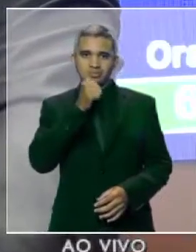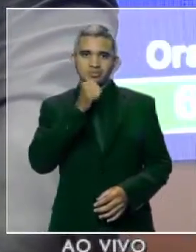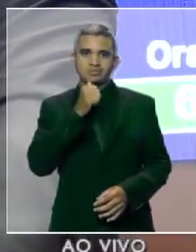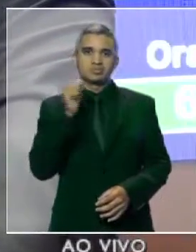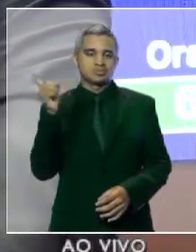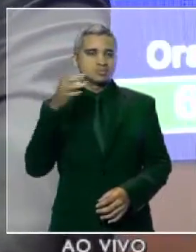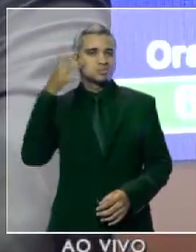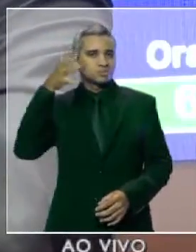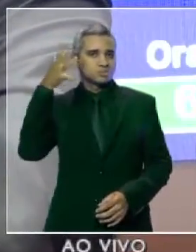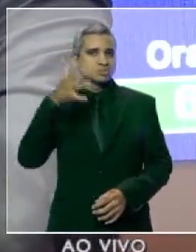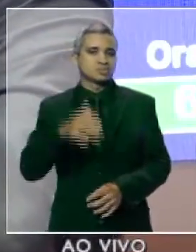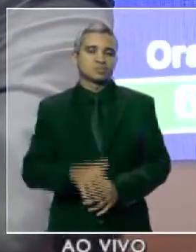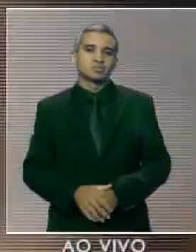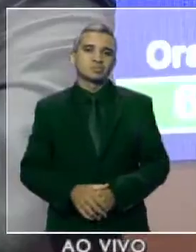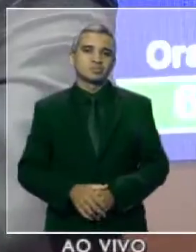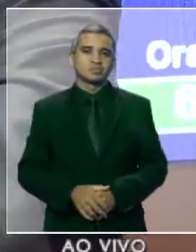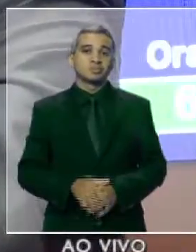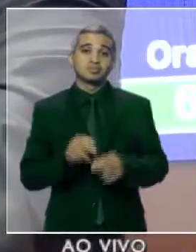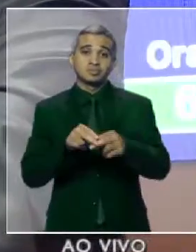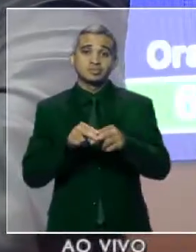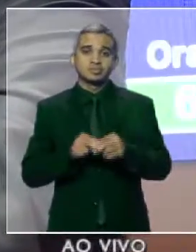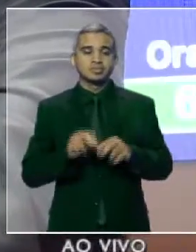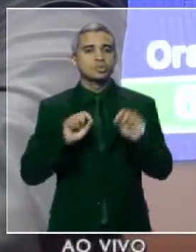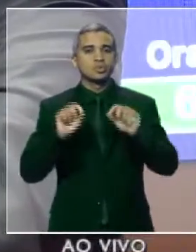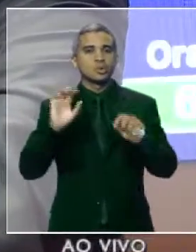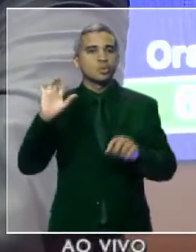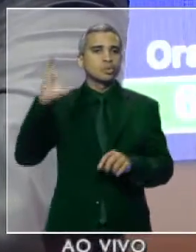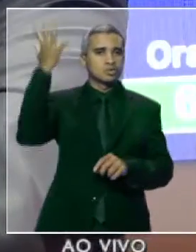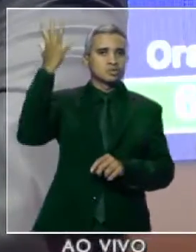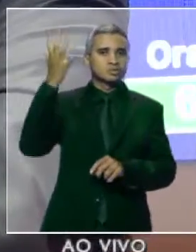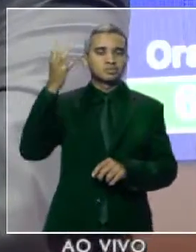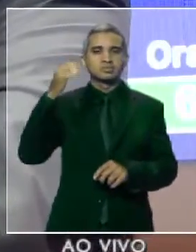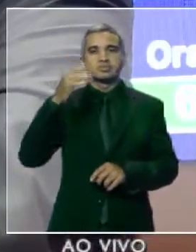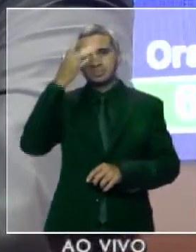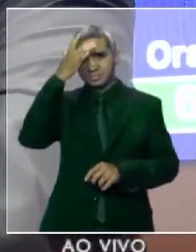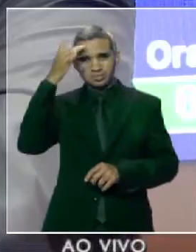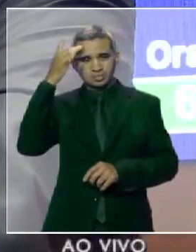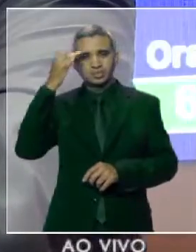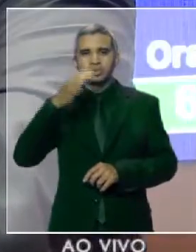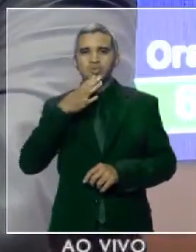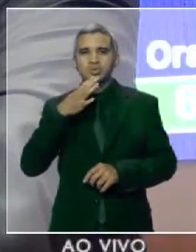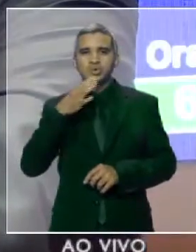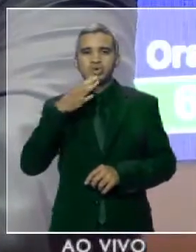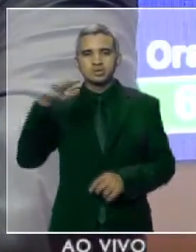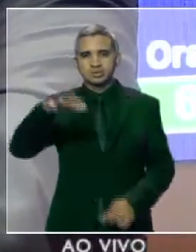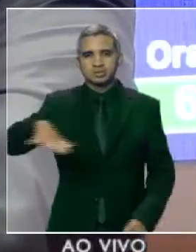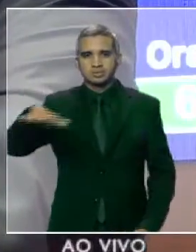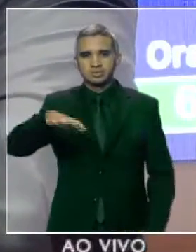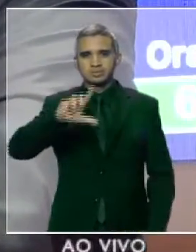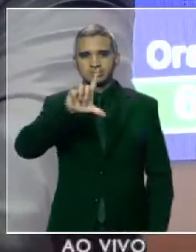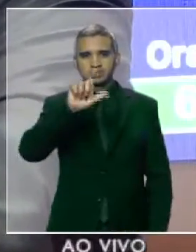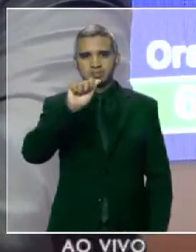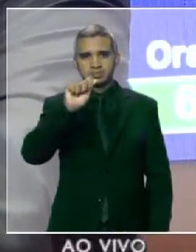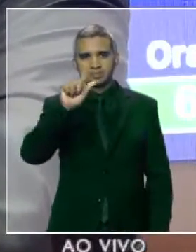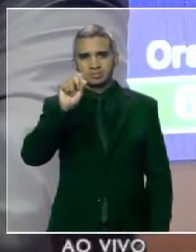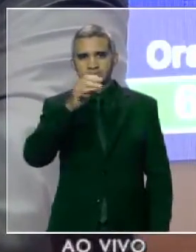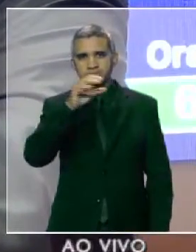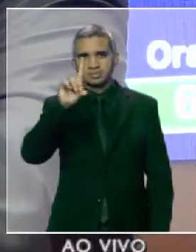O que aconteceu? Quem conhece o município de Lago da Pedra e a política de lá sabe quão acirrados são os